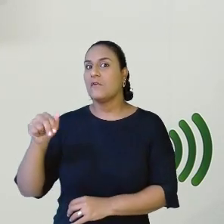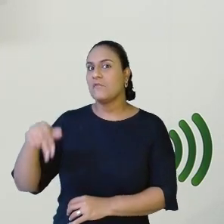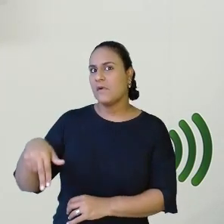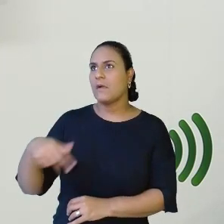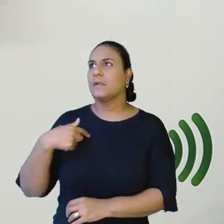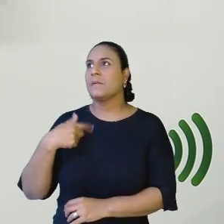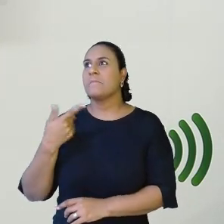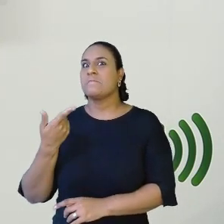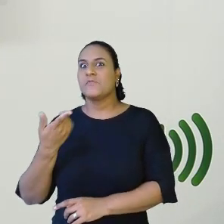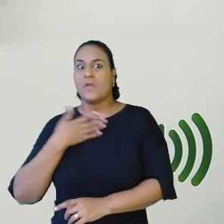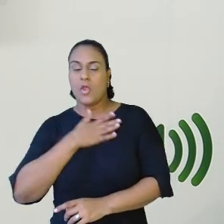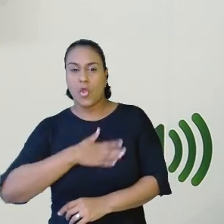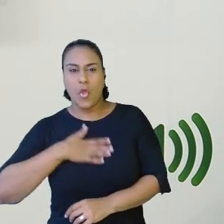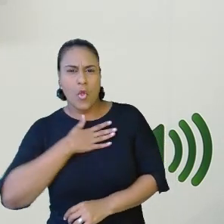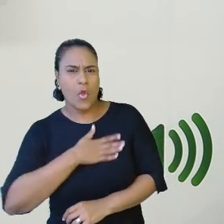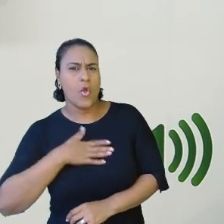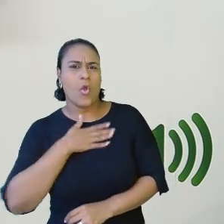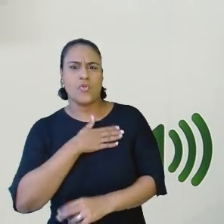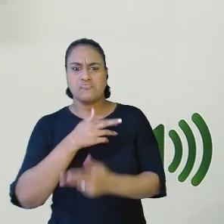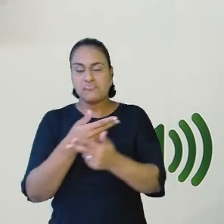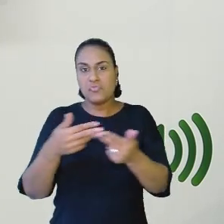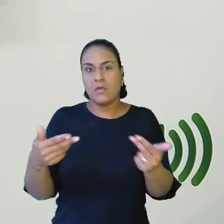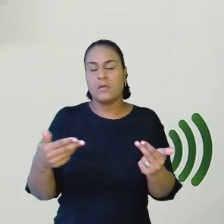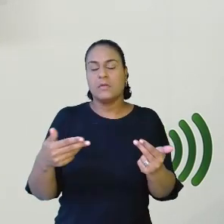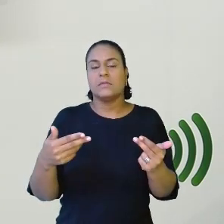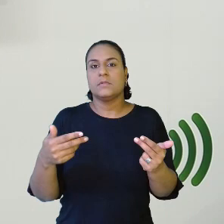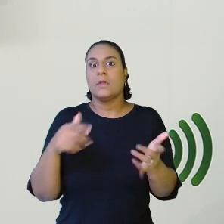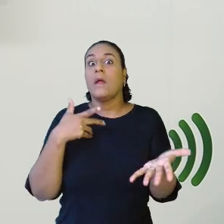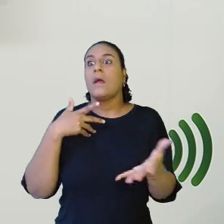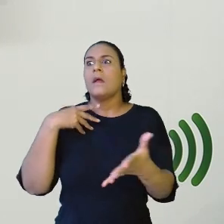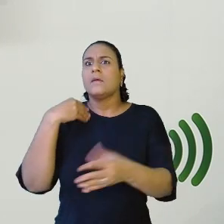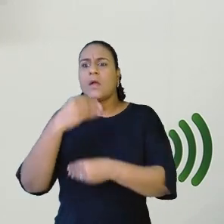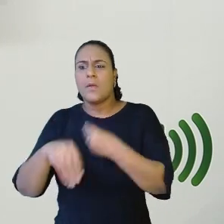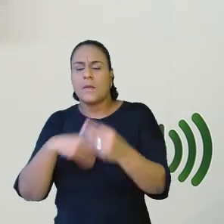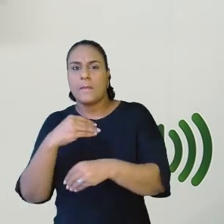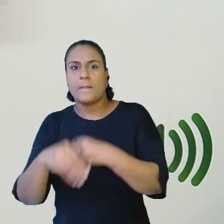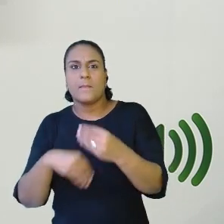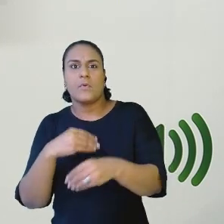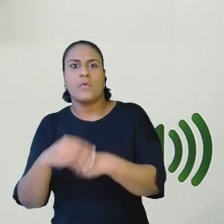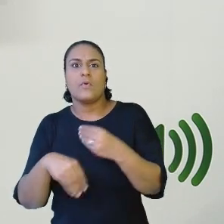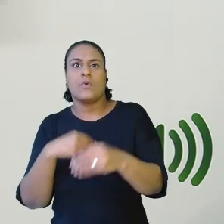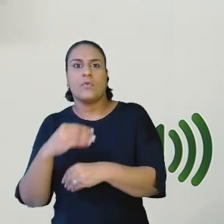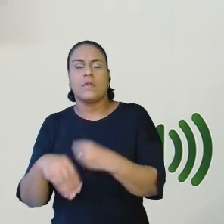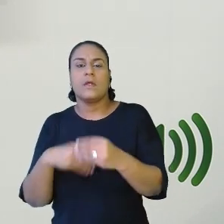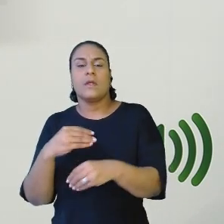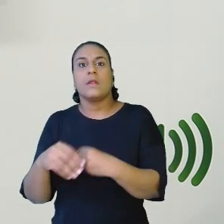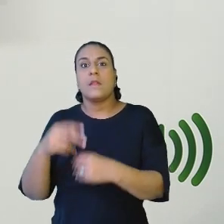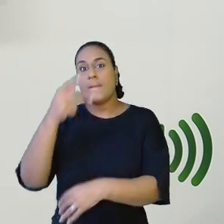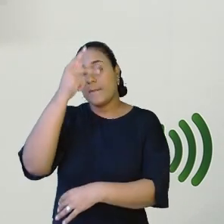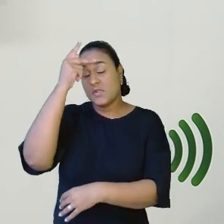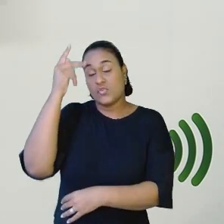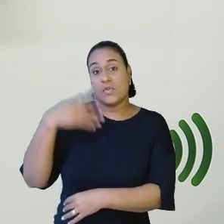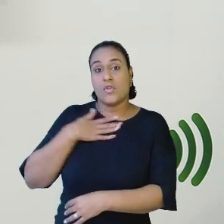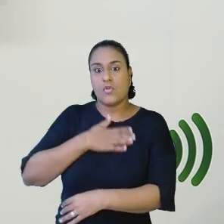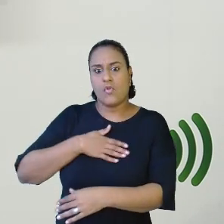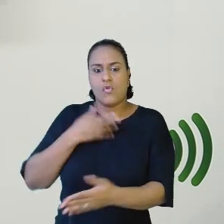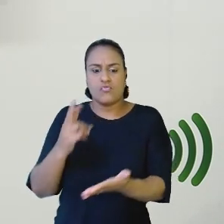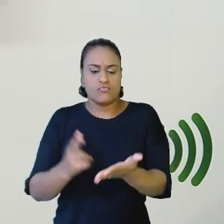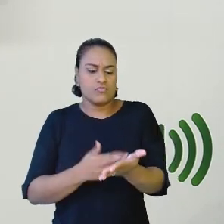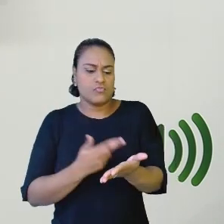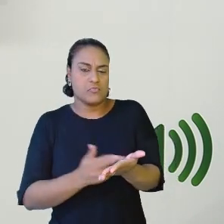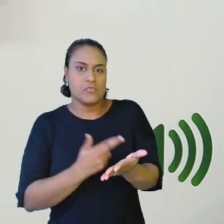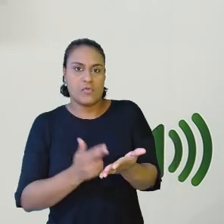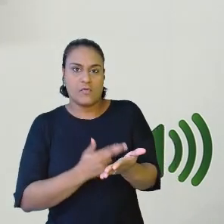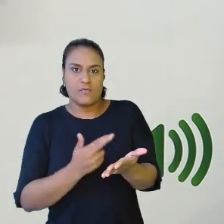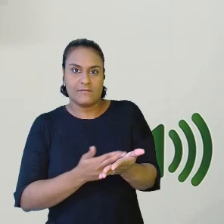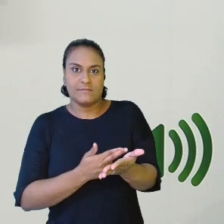Aquela pessoa que gosta muito de uma coisa. E aí é uma mistura de fã com revista. Revista impressa, talvez, uma publicação.